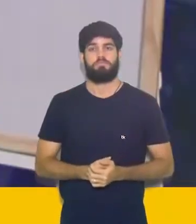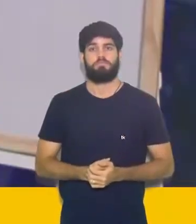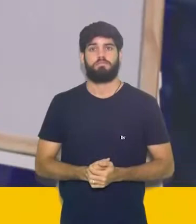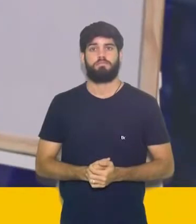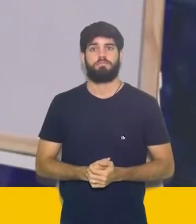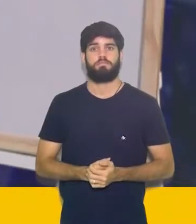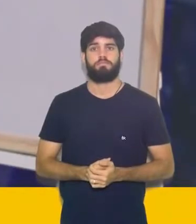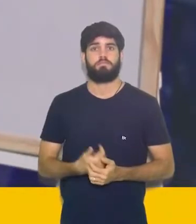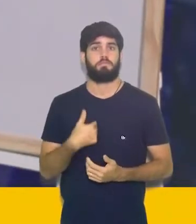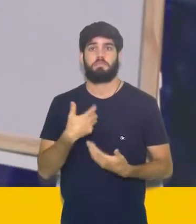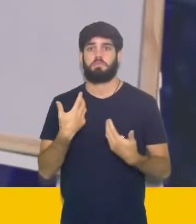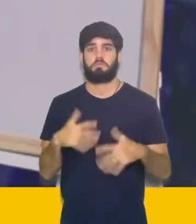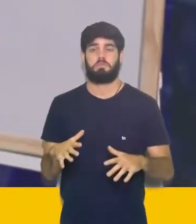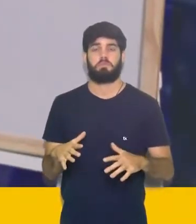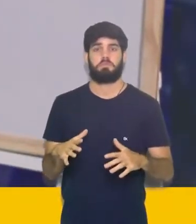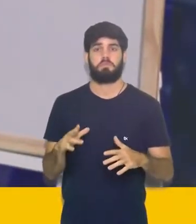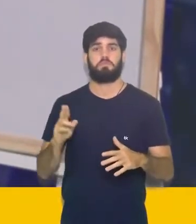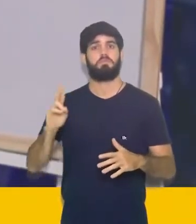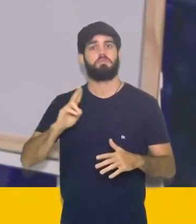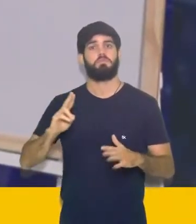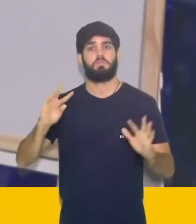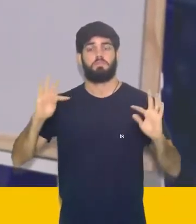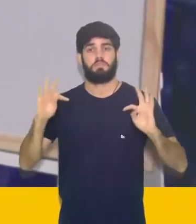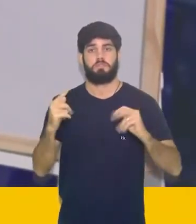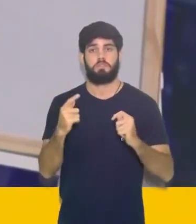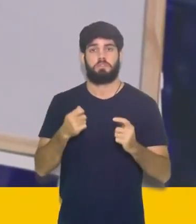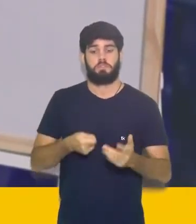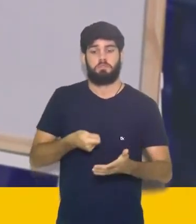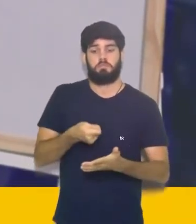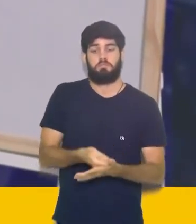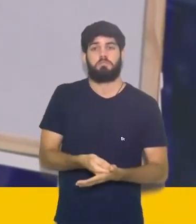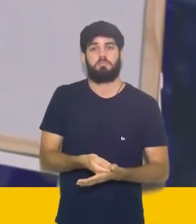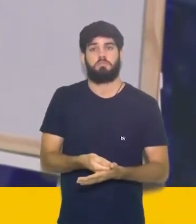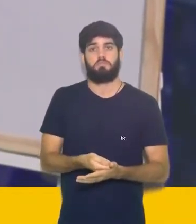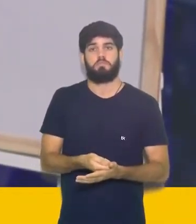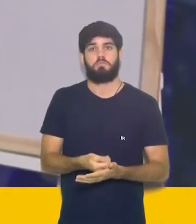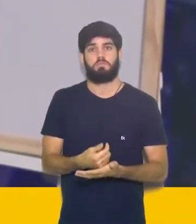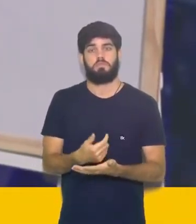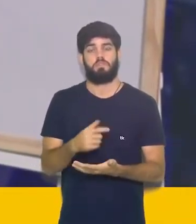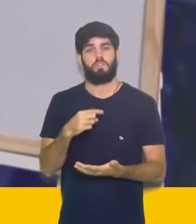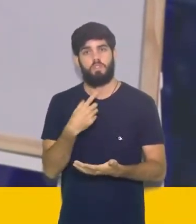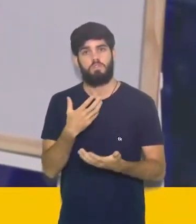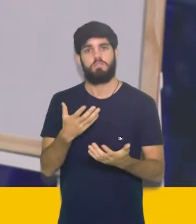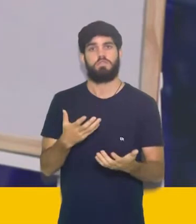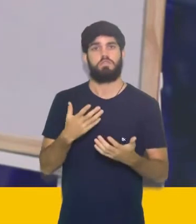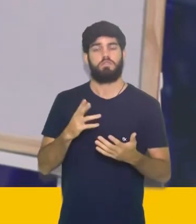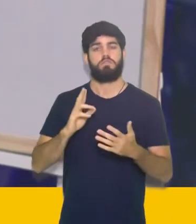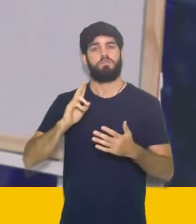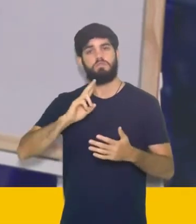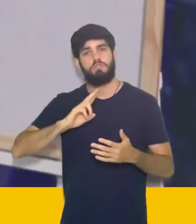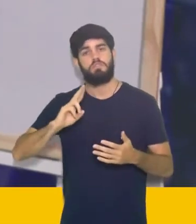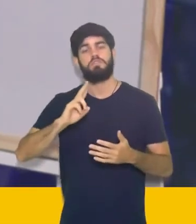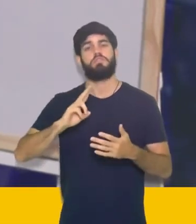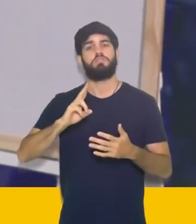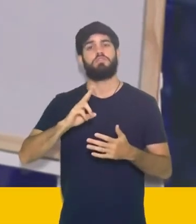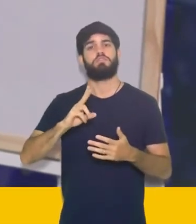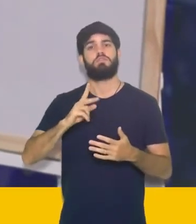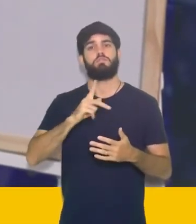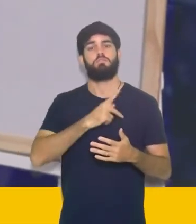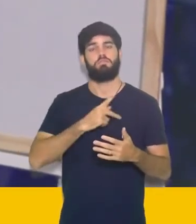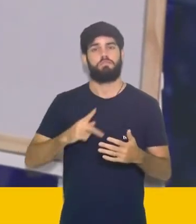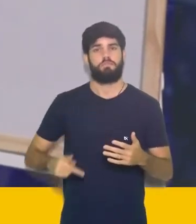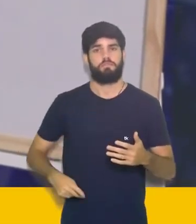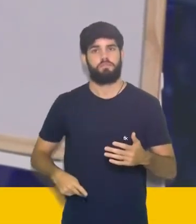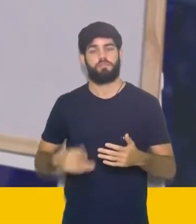Eu não quero universidade para todos que seja paga. A gente quer universidade pública, para que a gente saiba que